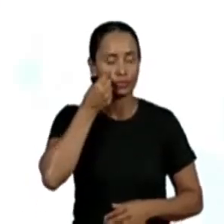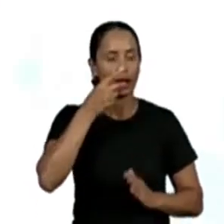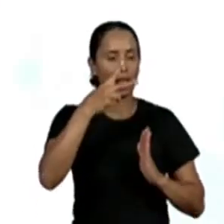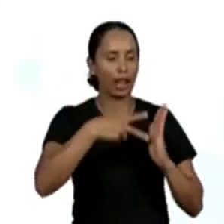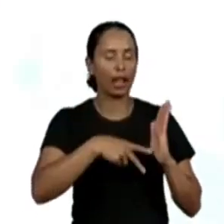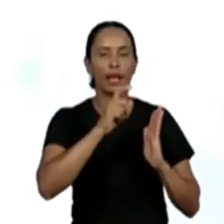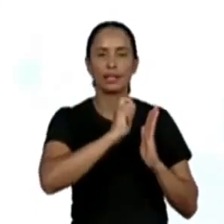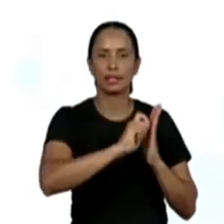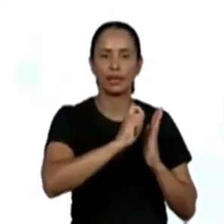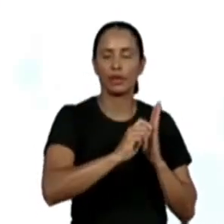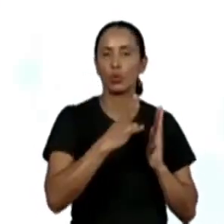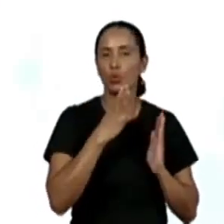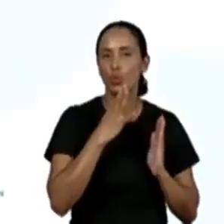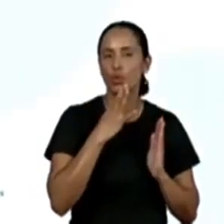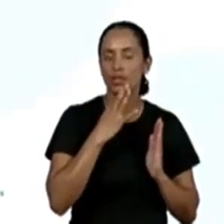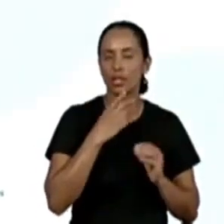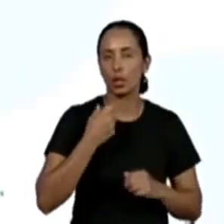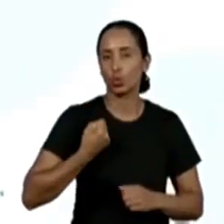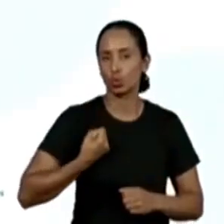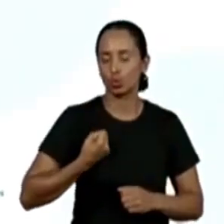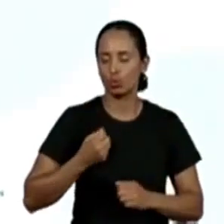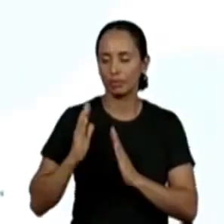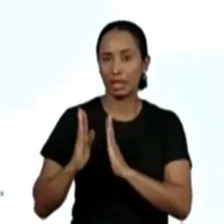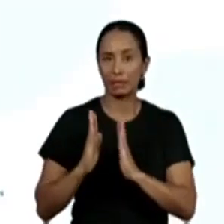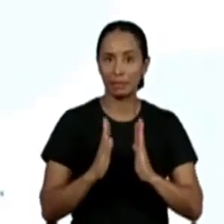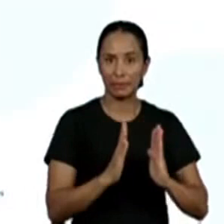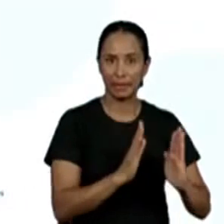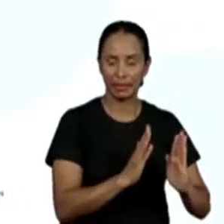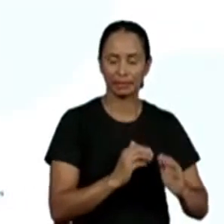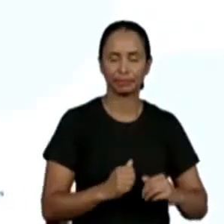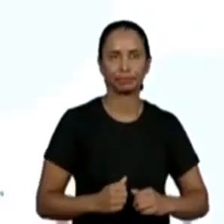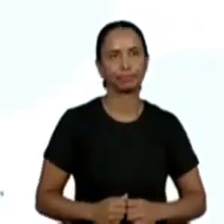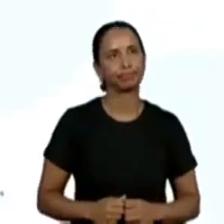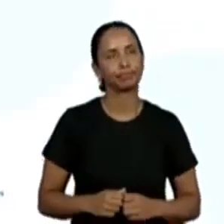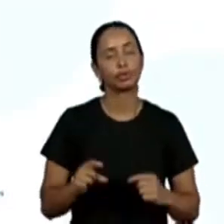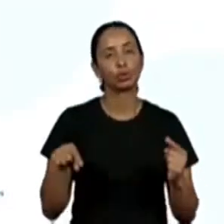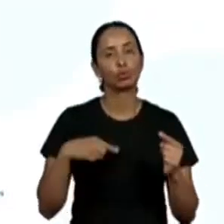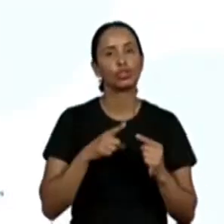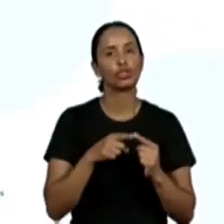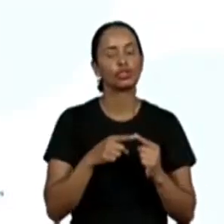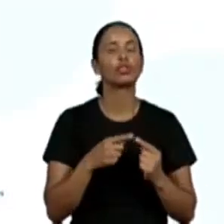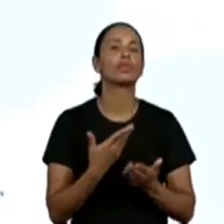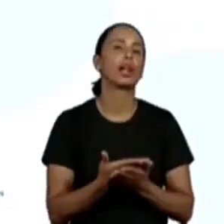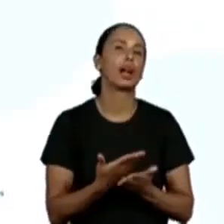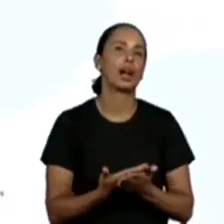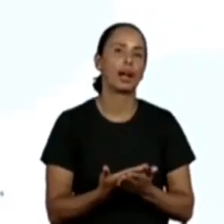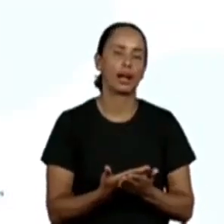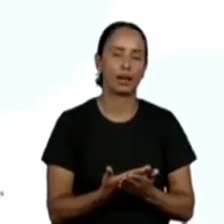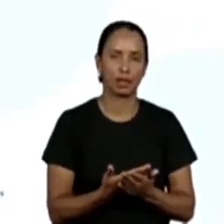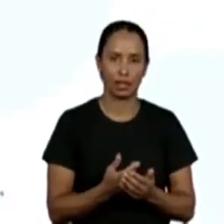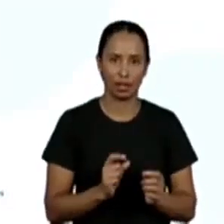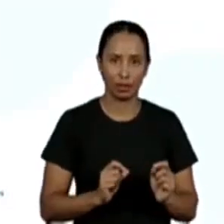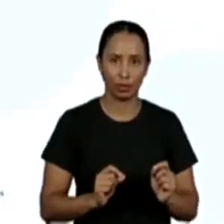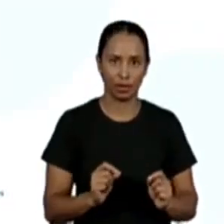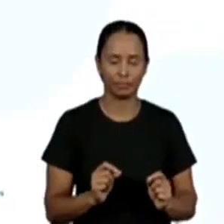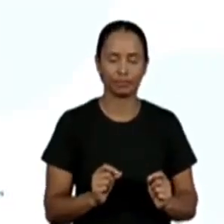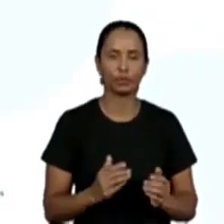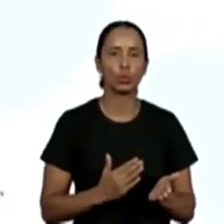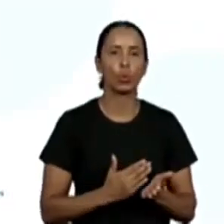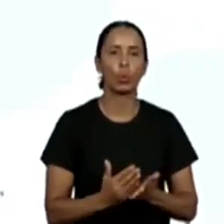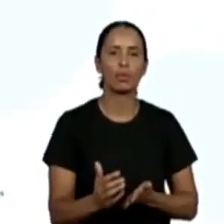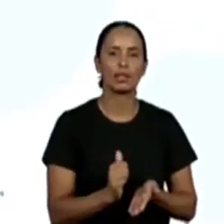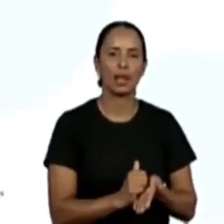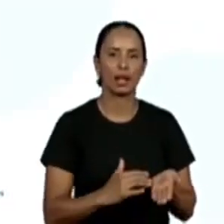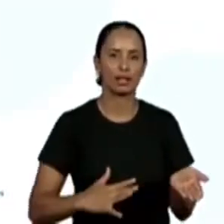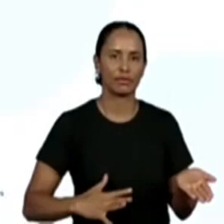e ordenar os números naturais, né? O objetivo da nossa aula, né? Então vai começar com essa atividade,